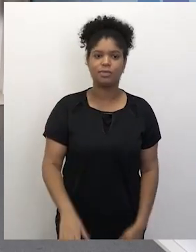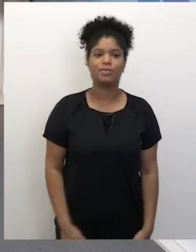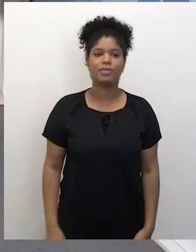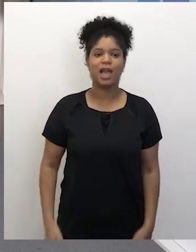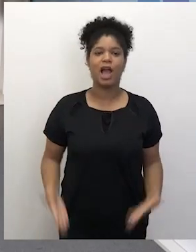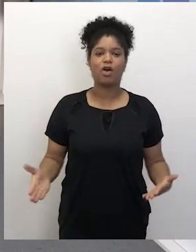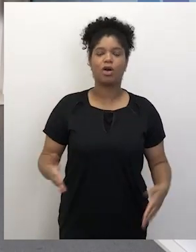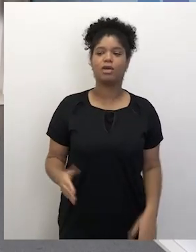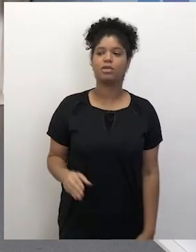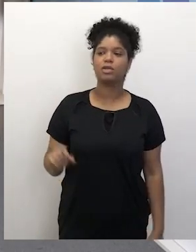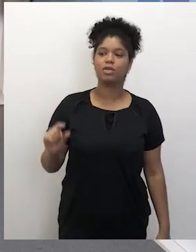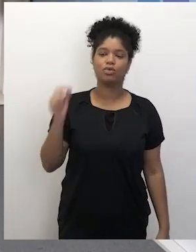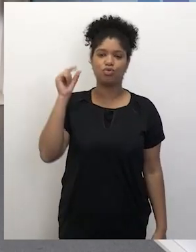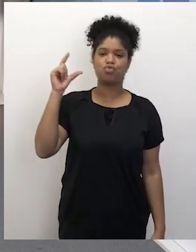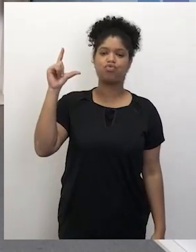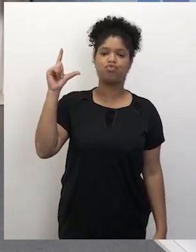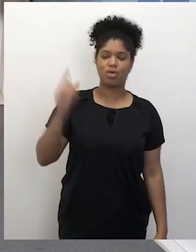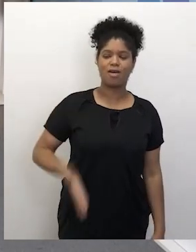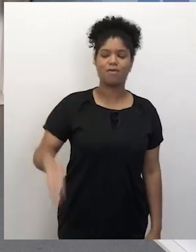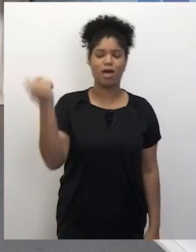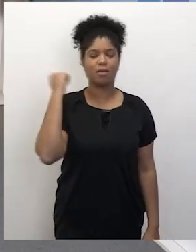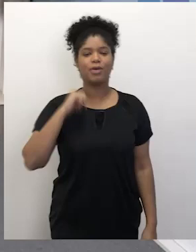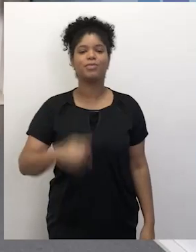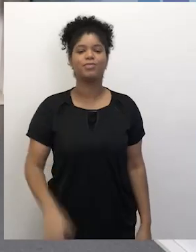Mais alto. Vai, DJ.